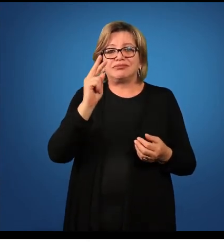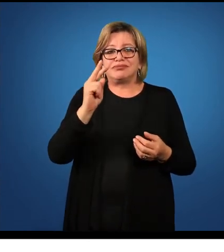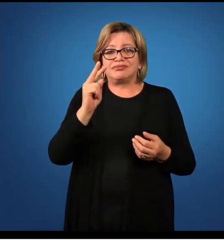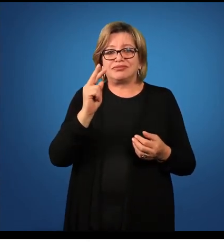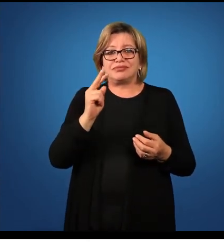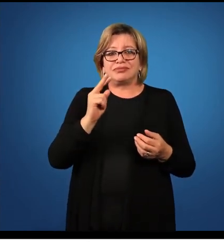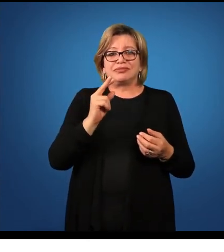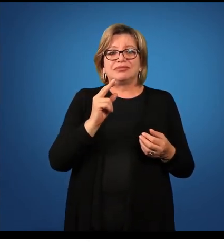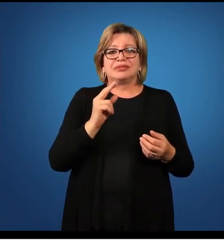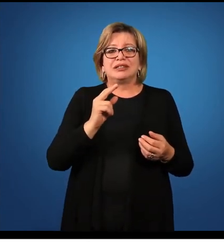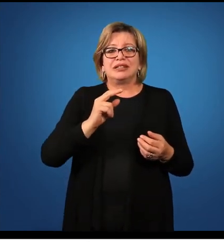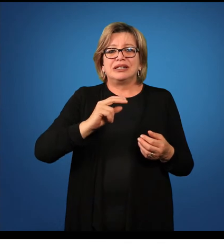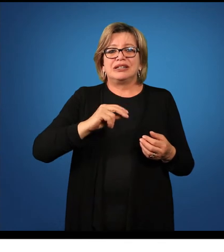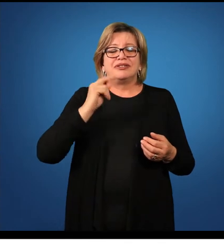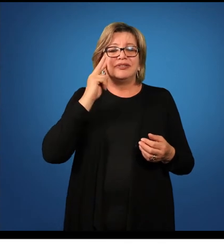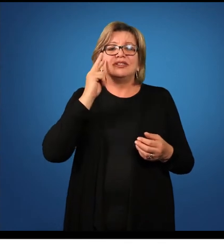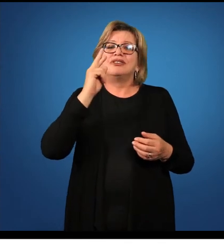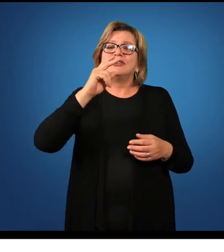Letícia.